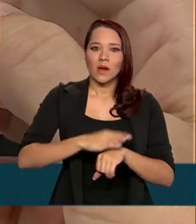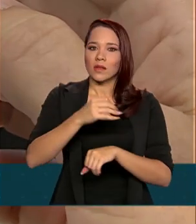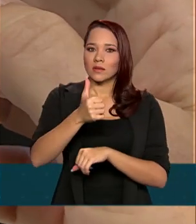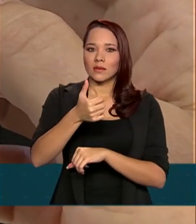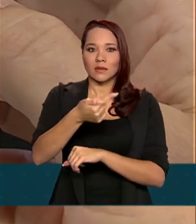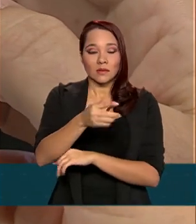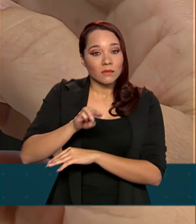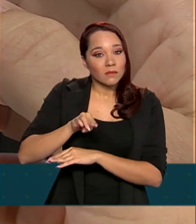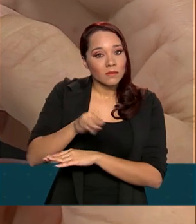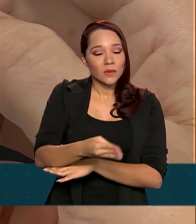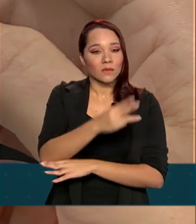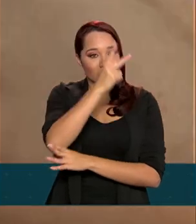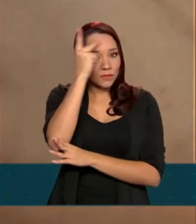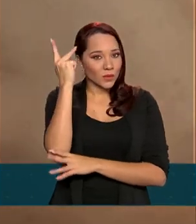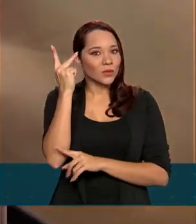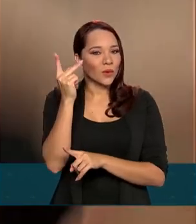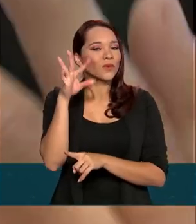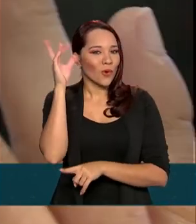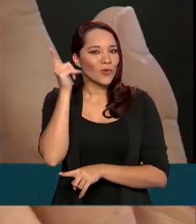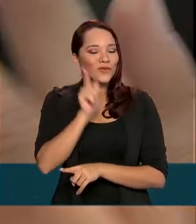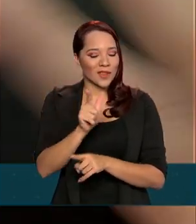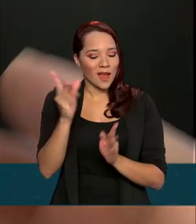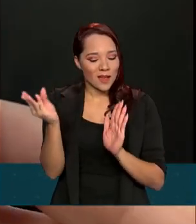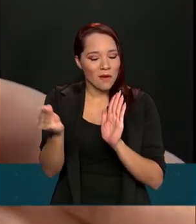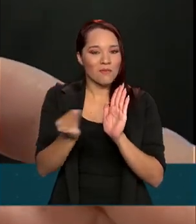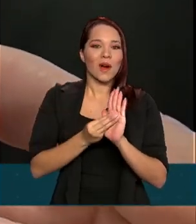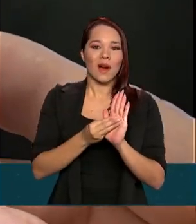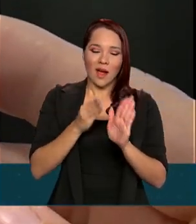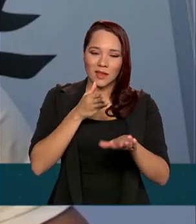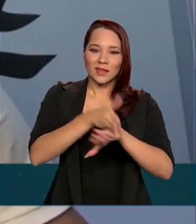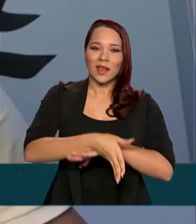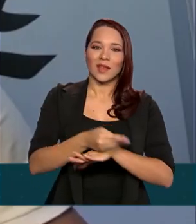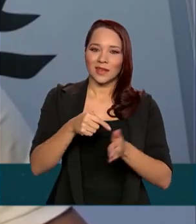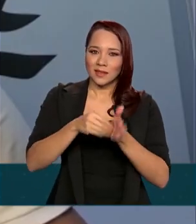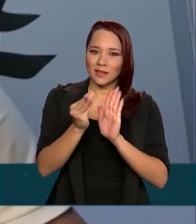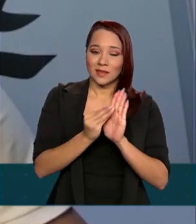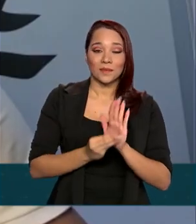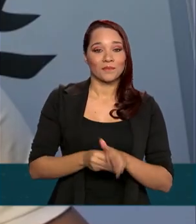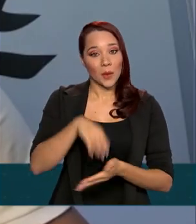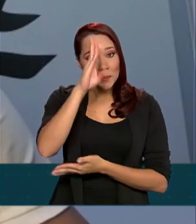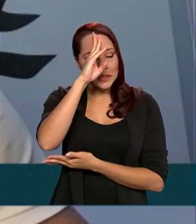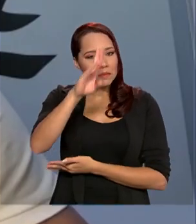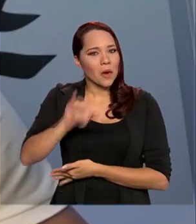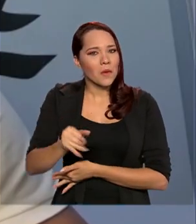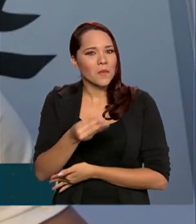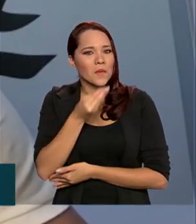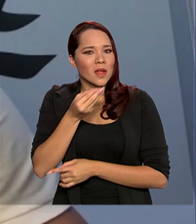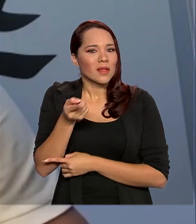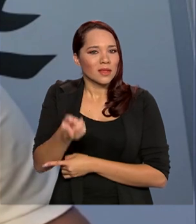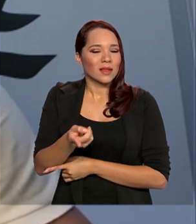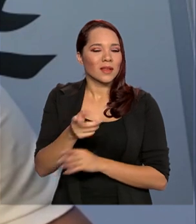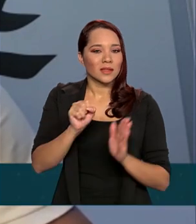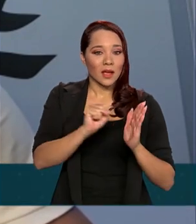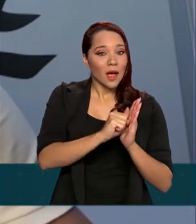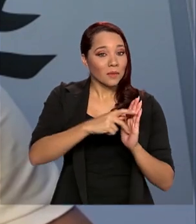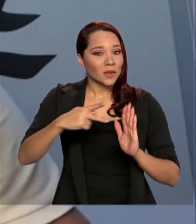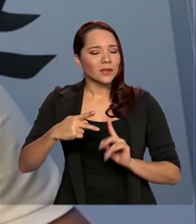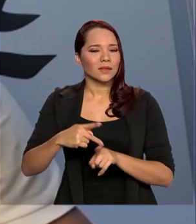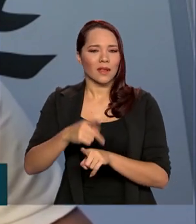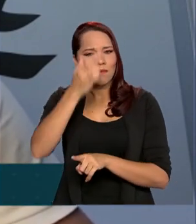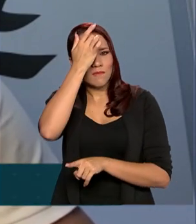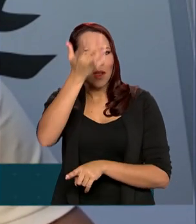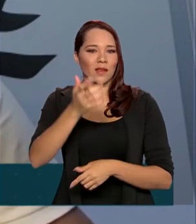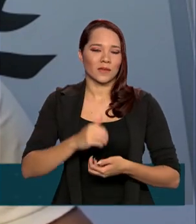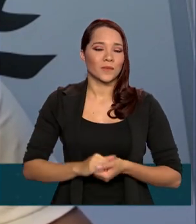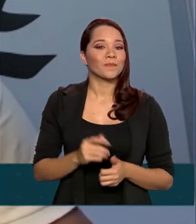17 milhões de pessoas já têm acesso a ela. A principal vantagem desse aplicativo é a praticidade.